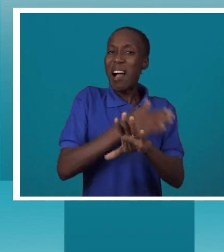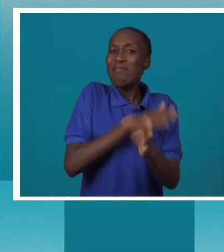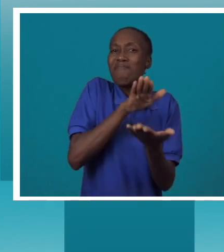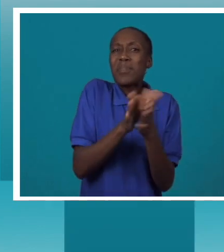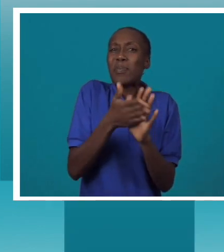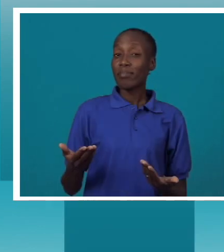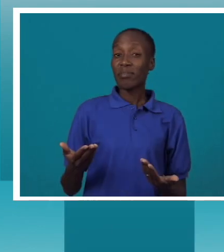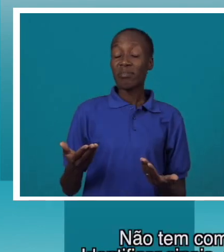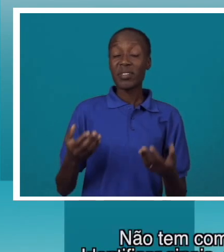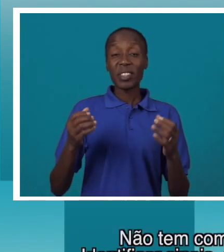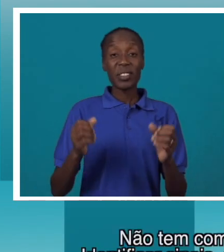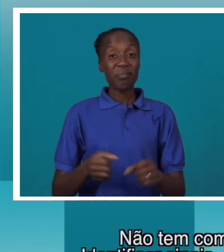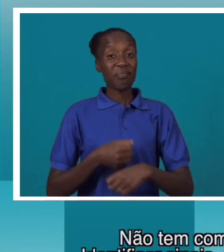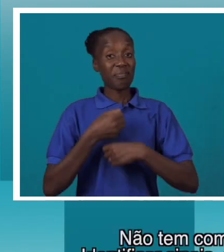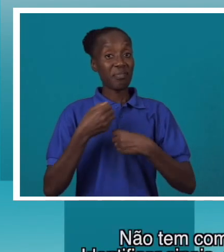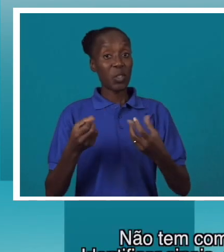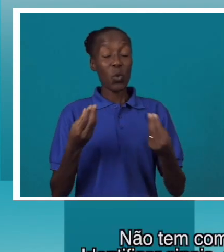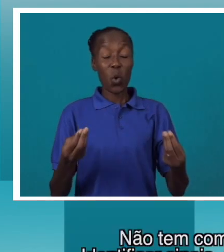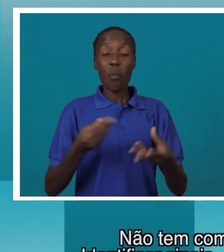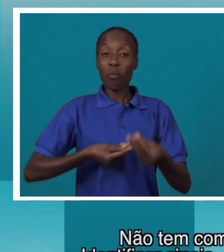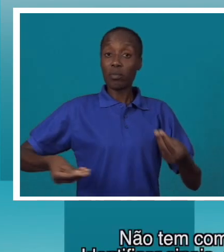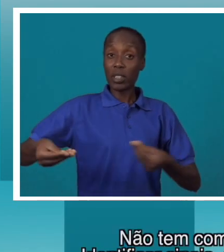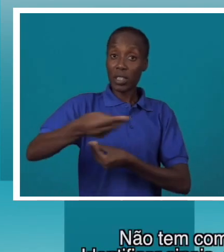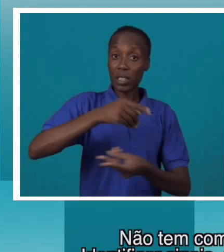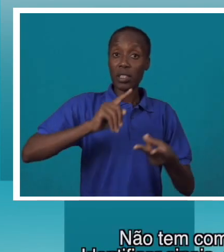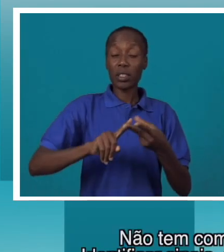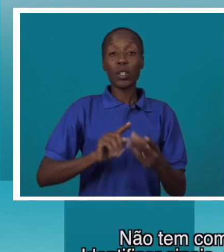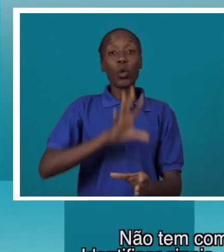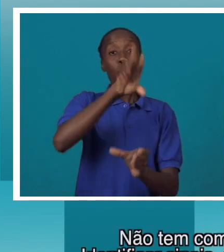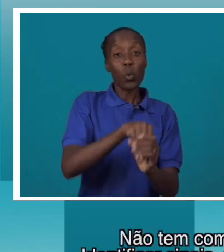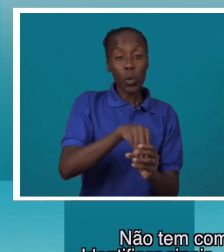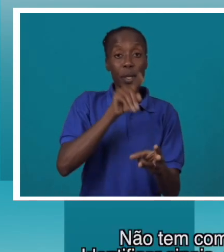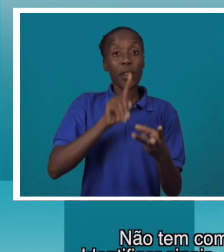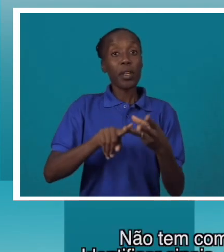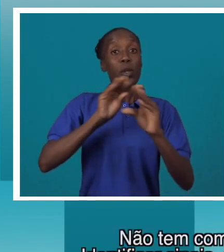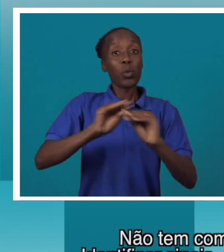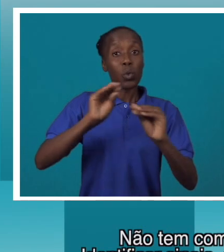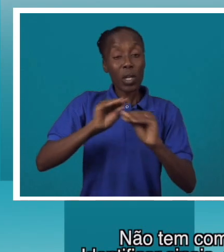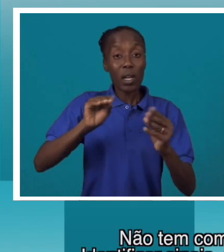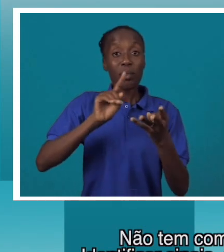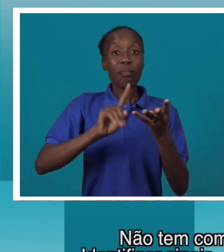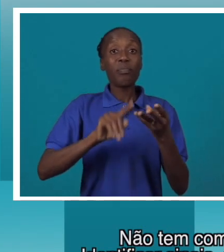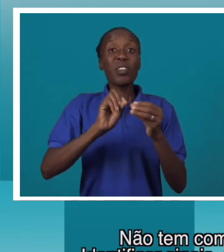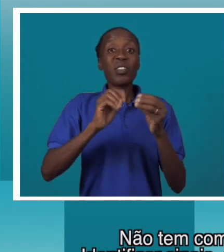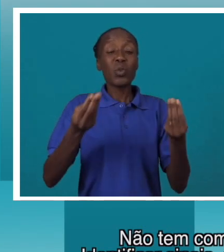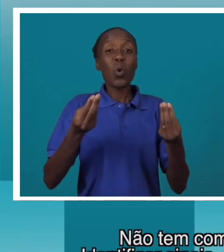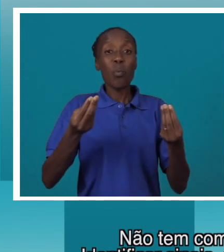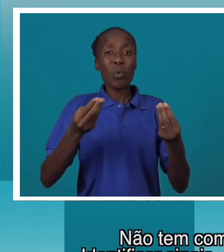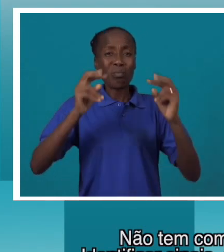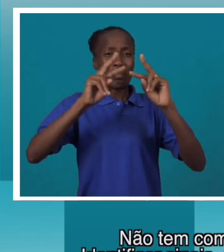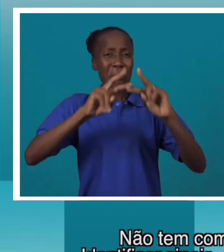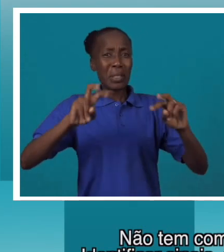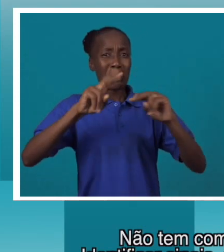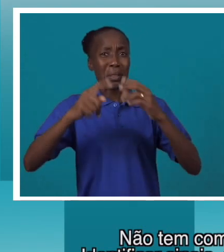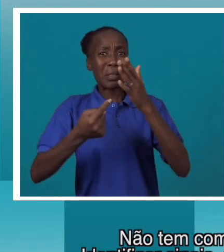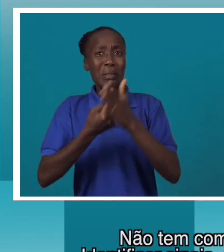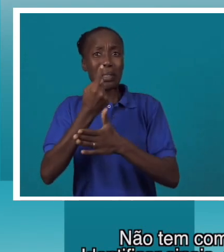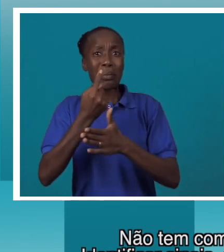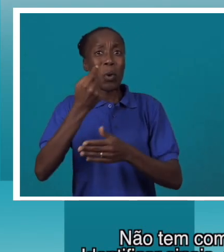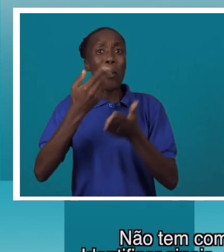que era o autismo. Não tem como interagir como incluir como educar como